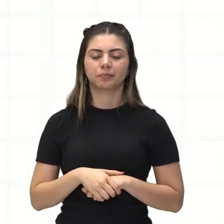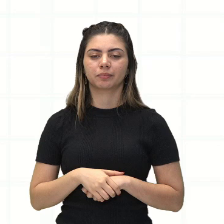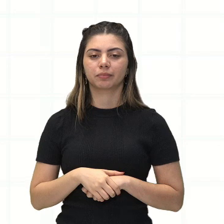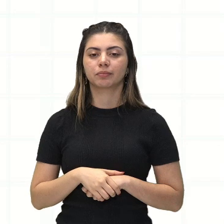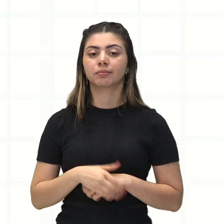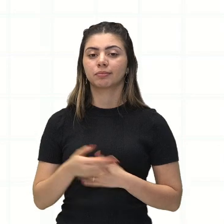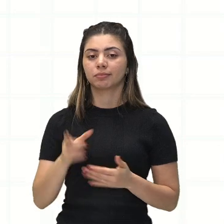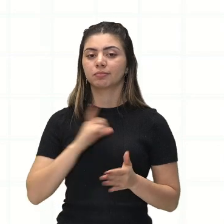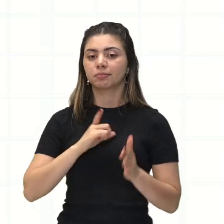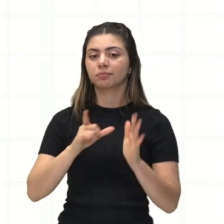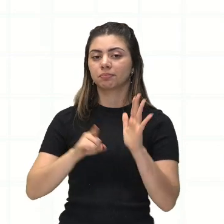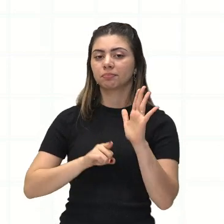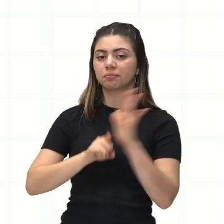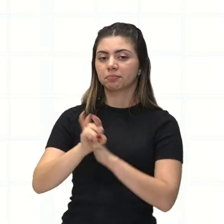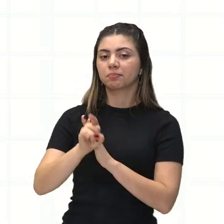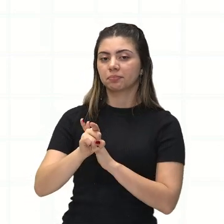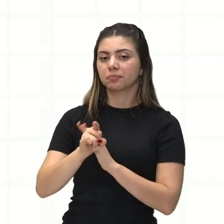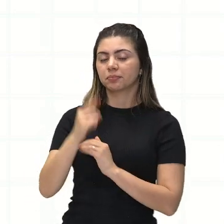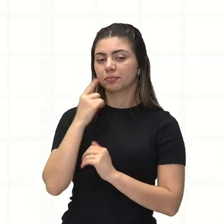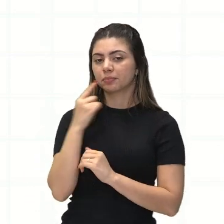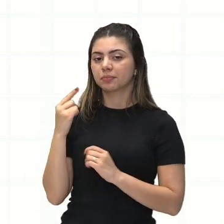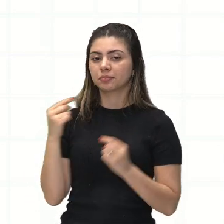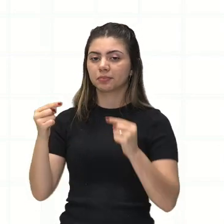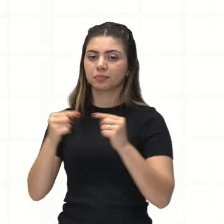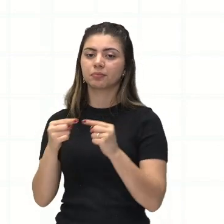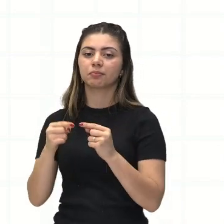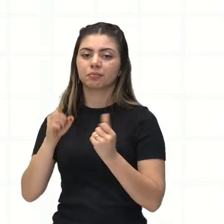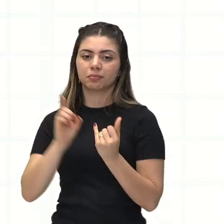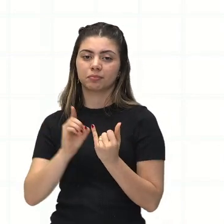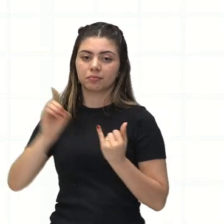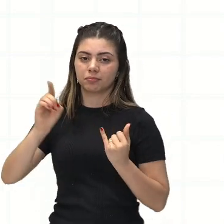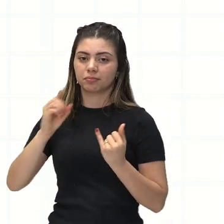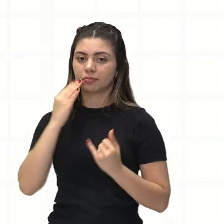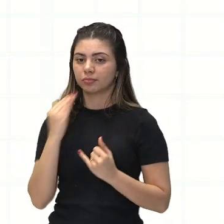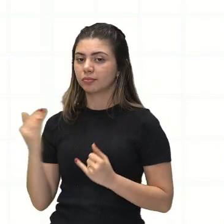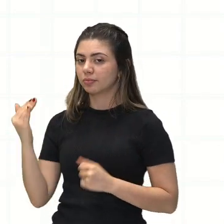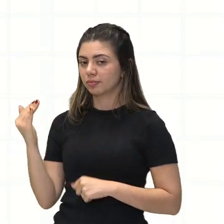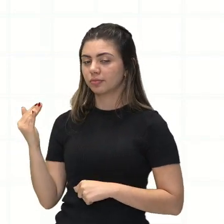duas perguntas, objeto direto.